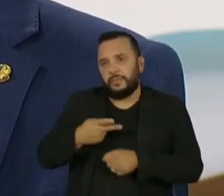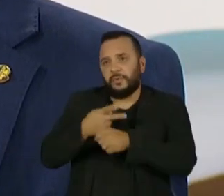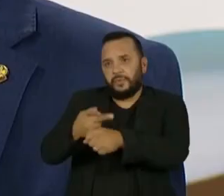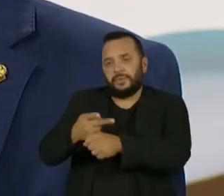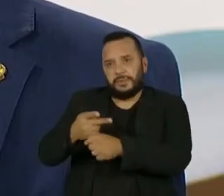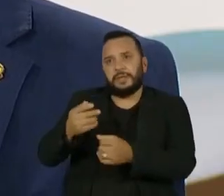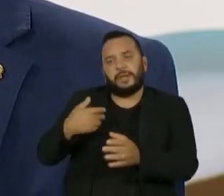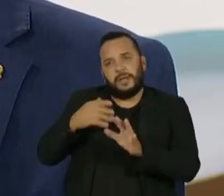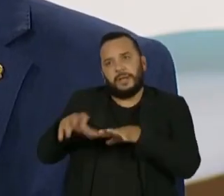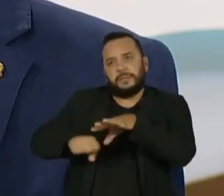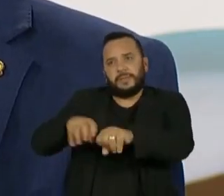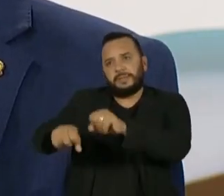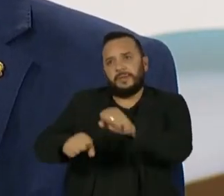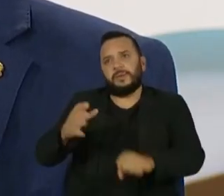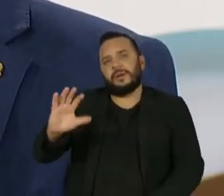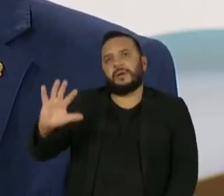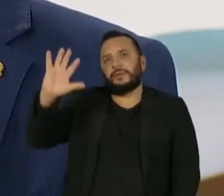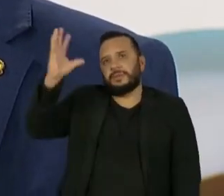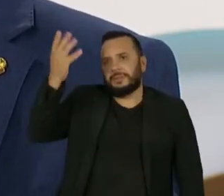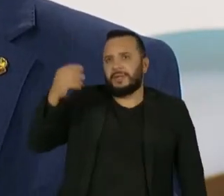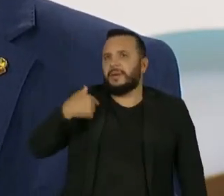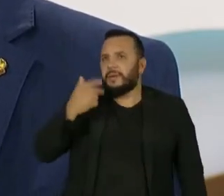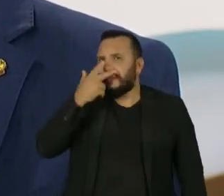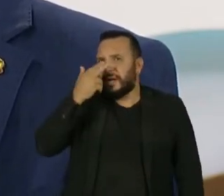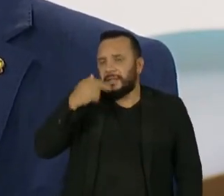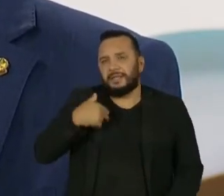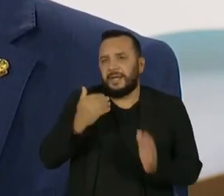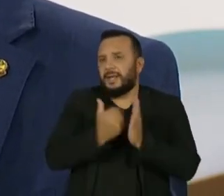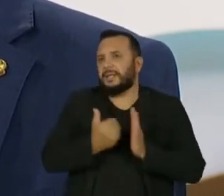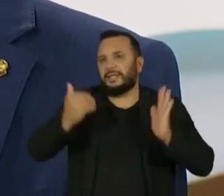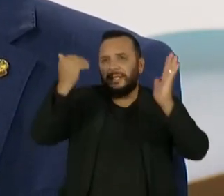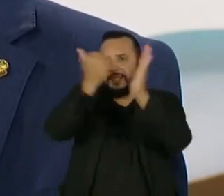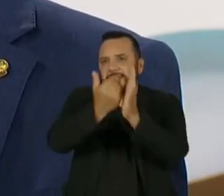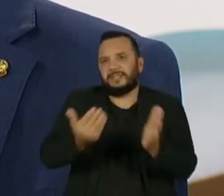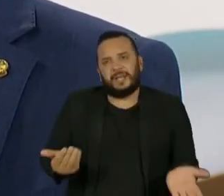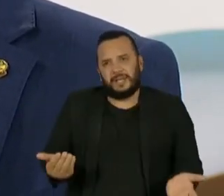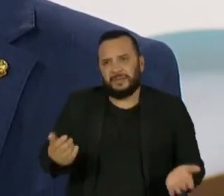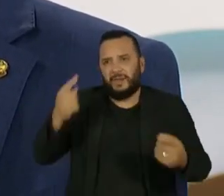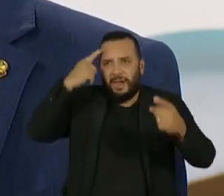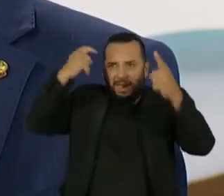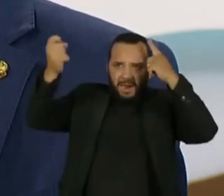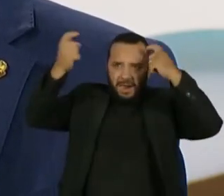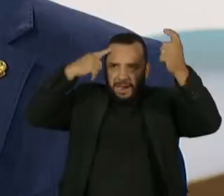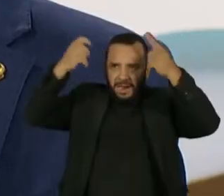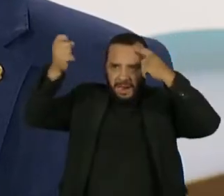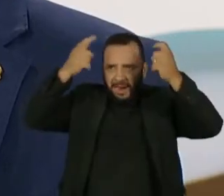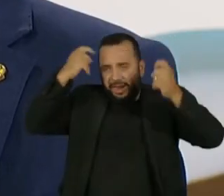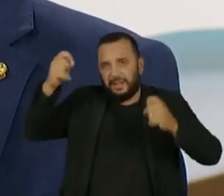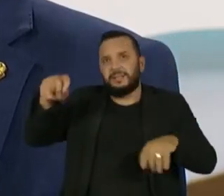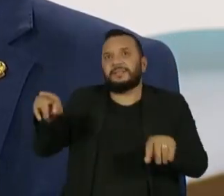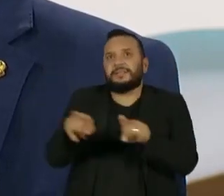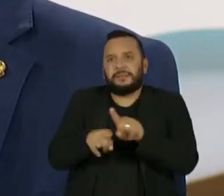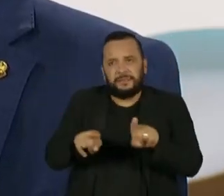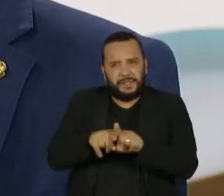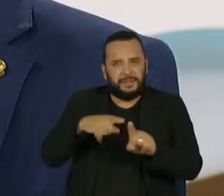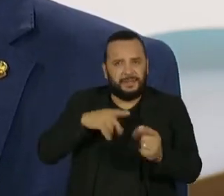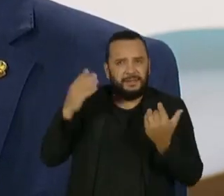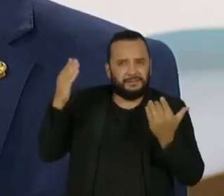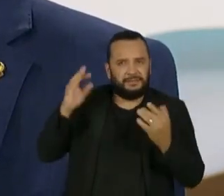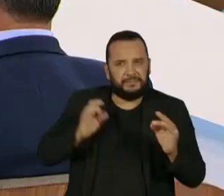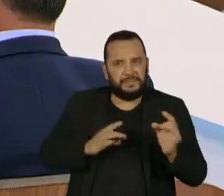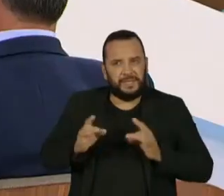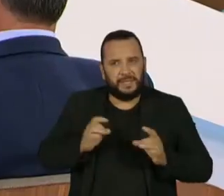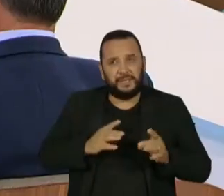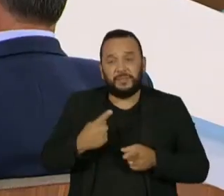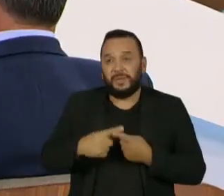que aconteceu me parece, assim, um excesso de criatividade. Aliás, um excesso de criatividade com uma certa temeridade, porque ele não era